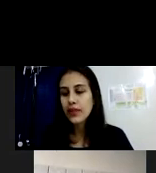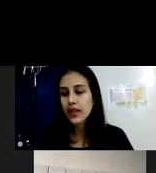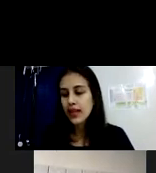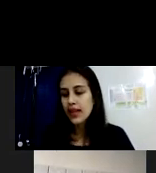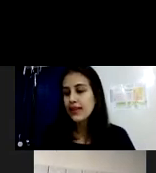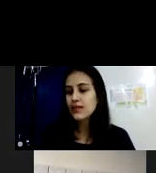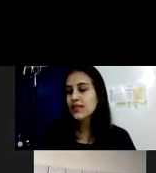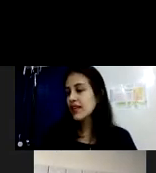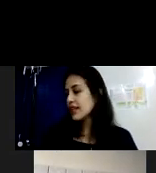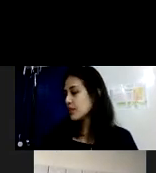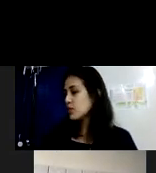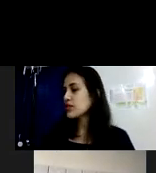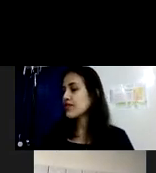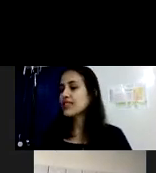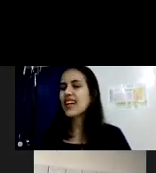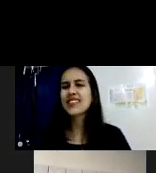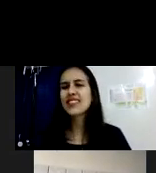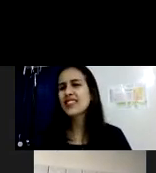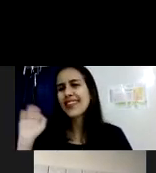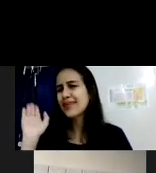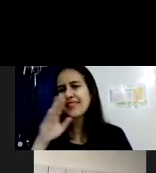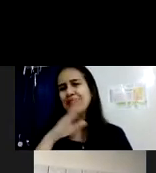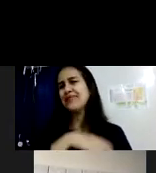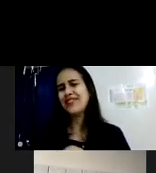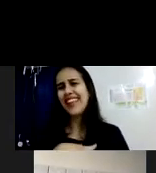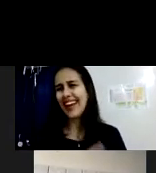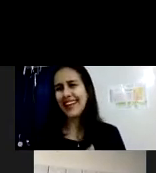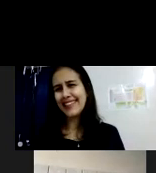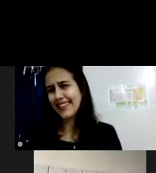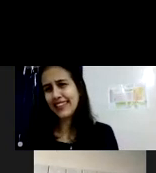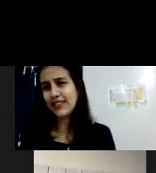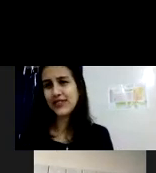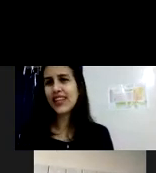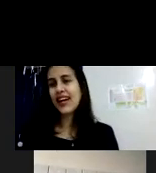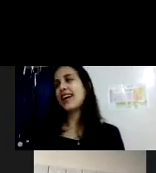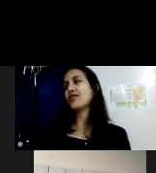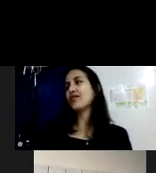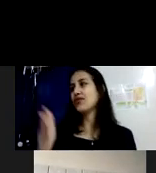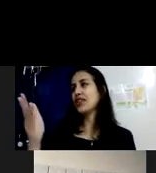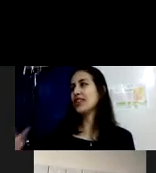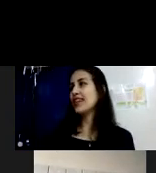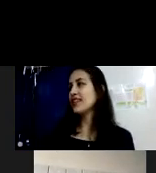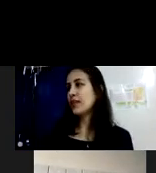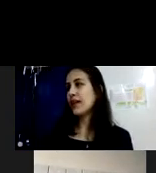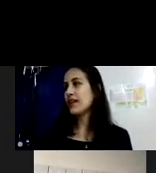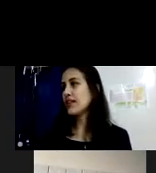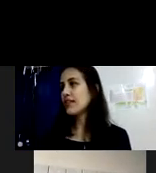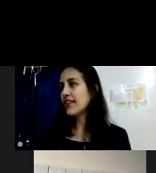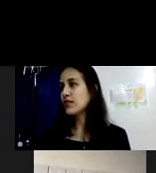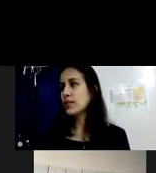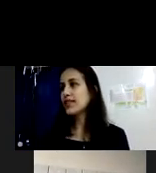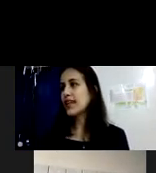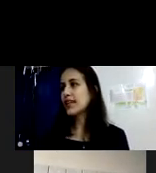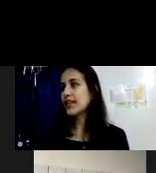paciente. Então, sabe aquelas pessoas que falam assim, não, isso aqui não vai dar nada não, vê lá, o seu fulano é esperto, ele não